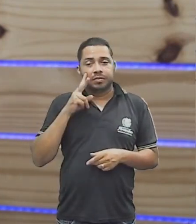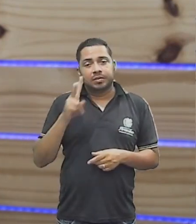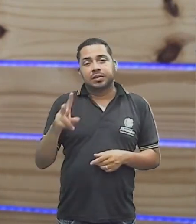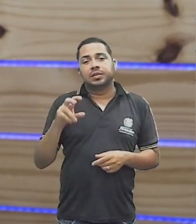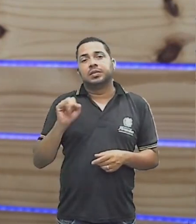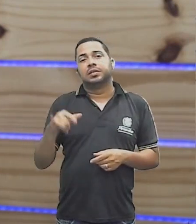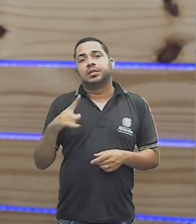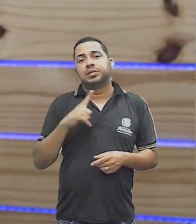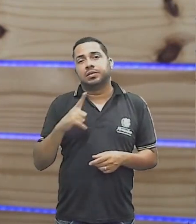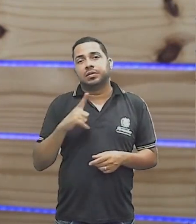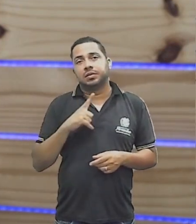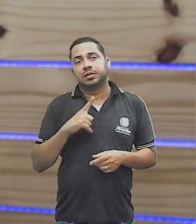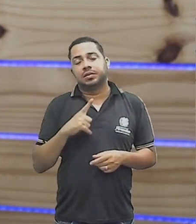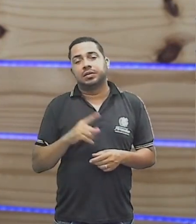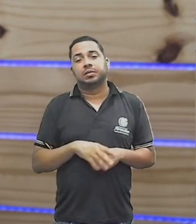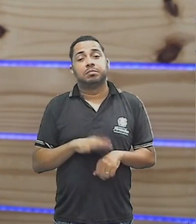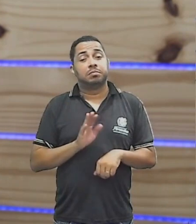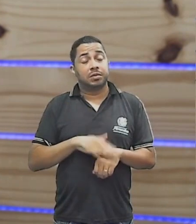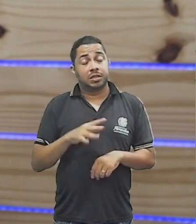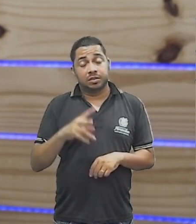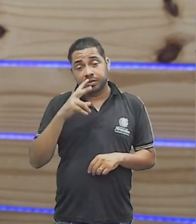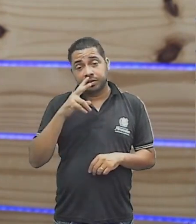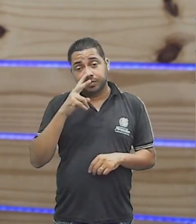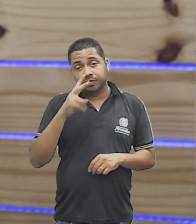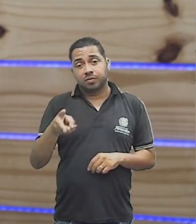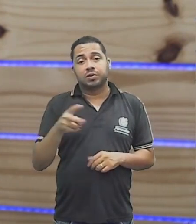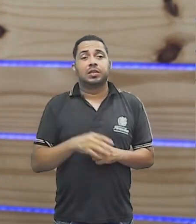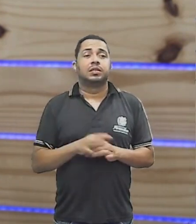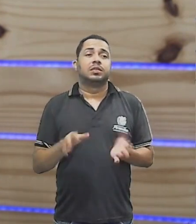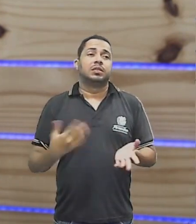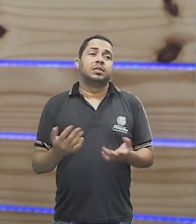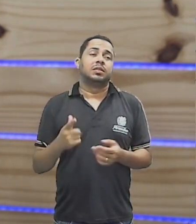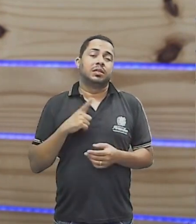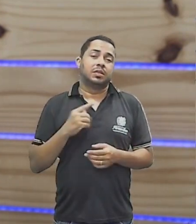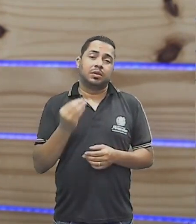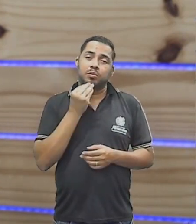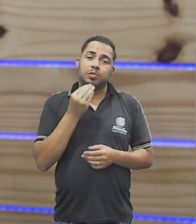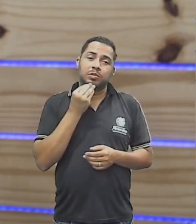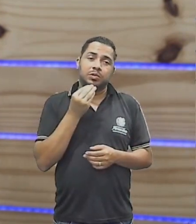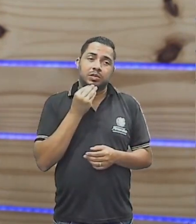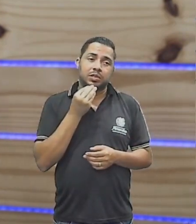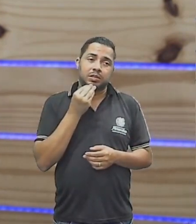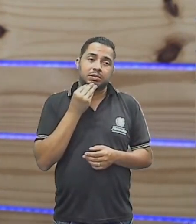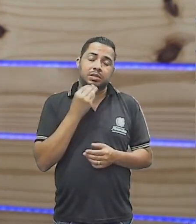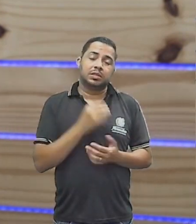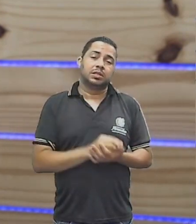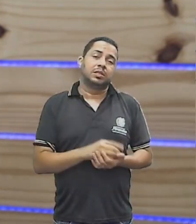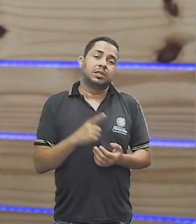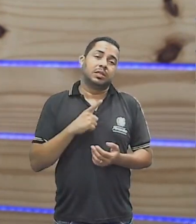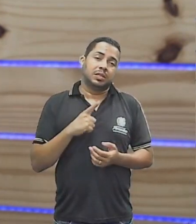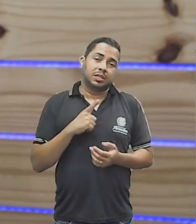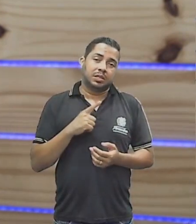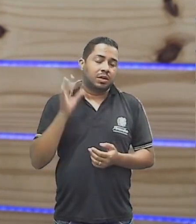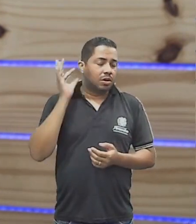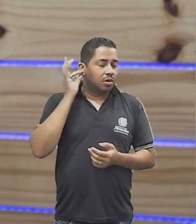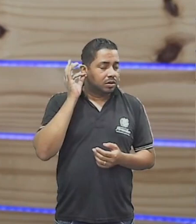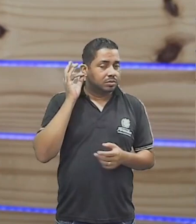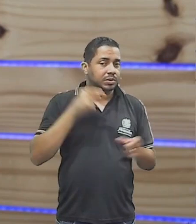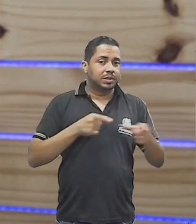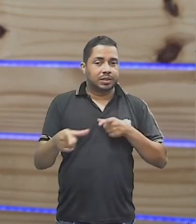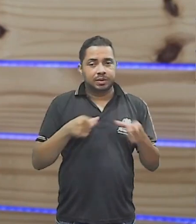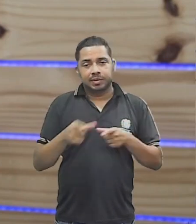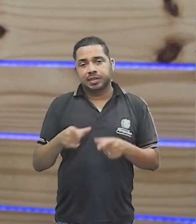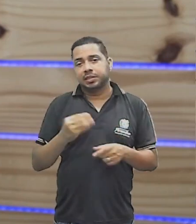tenho mais fortalezas, né, e tenho oportunidades, eu estou em um ótimo cenário para trabalhar